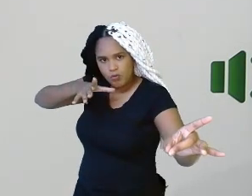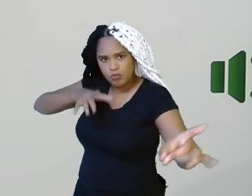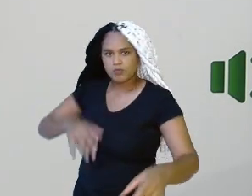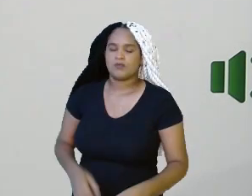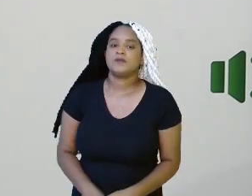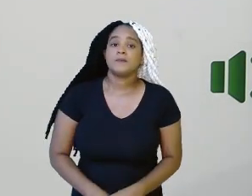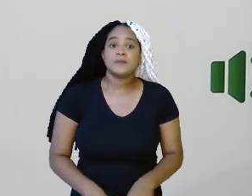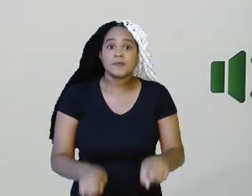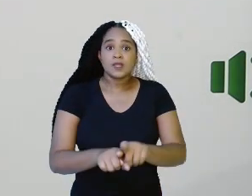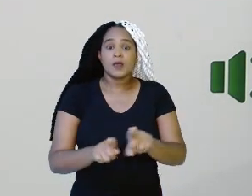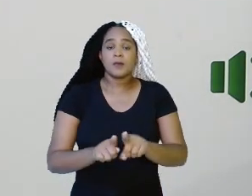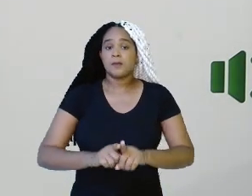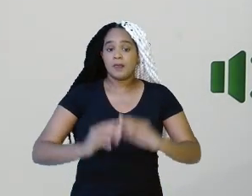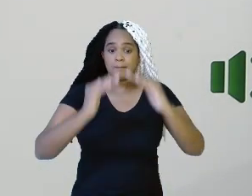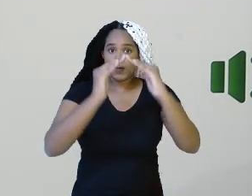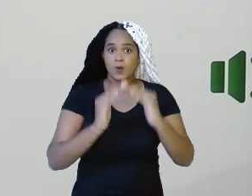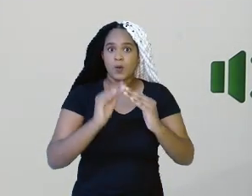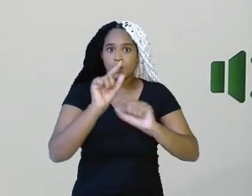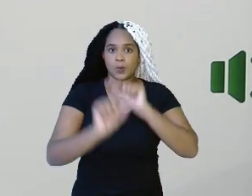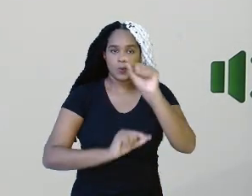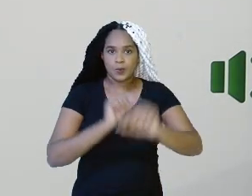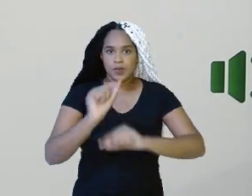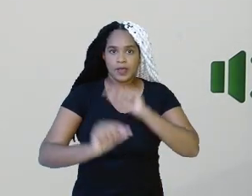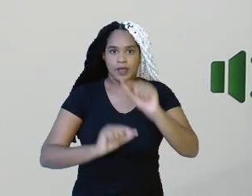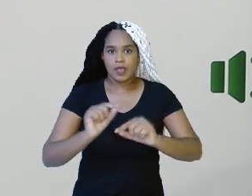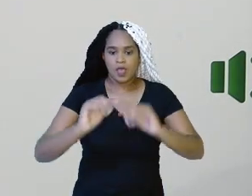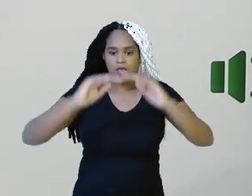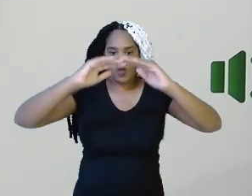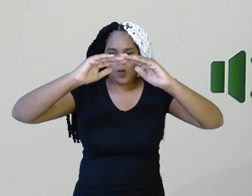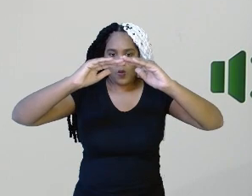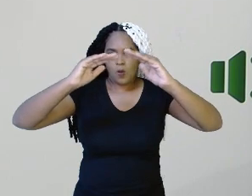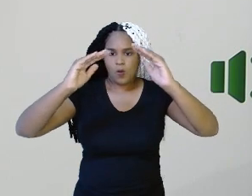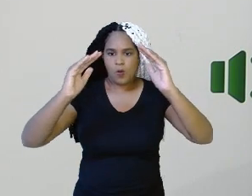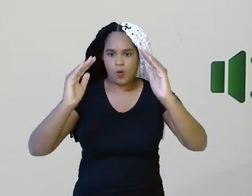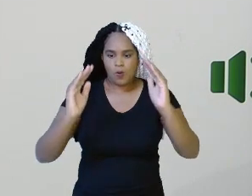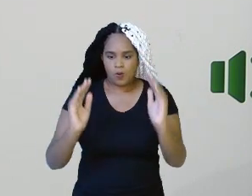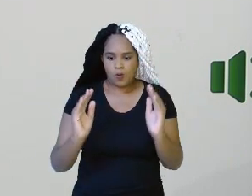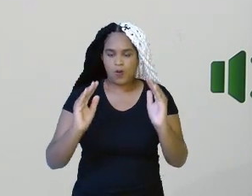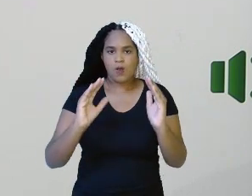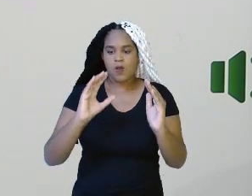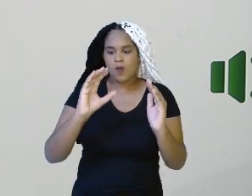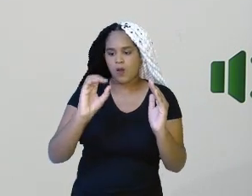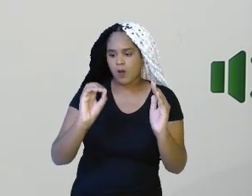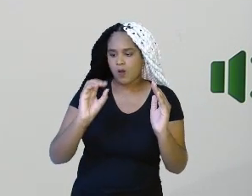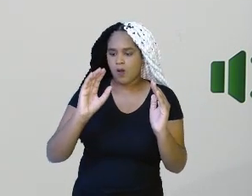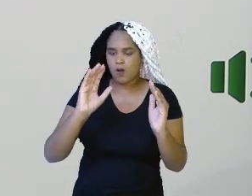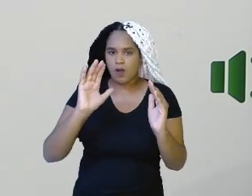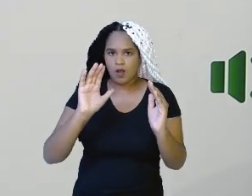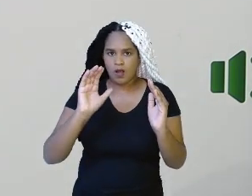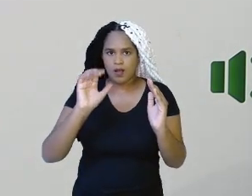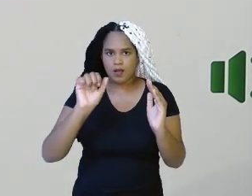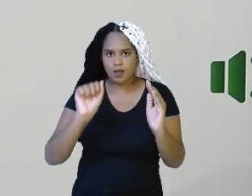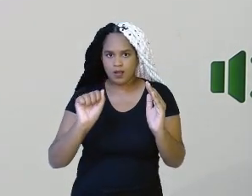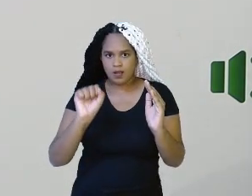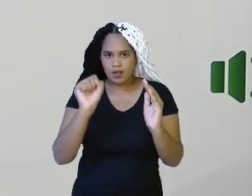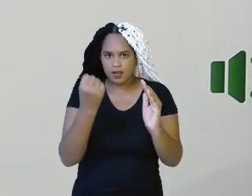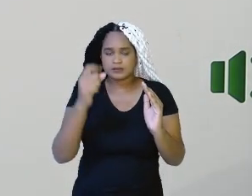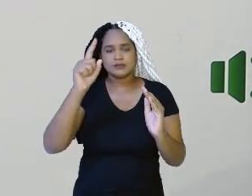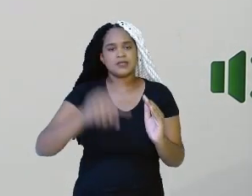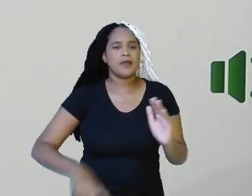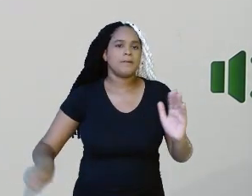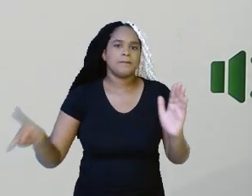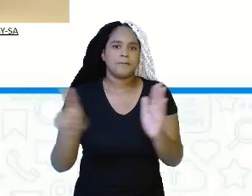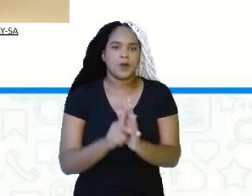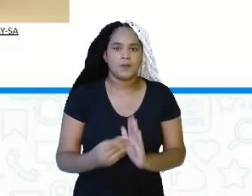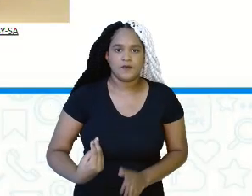também moravam em lugares chamados ocas, certo? Então esse era um modo de vida dos indígenas.